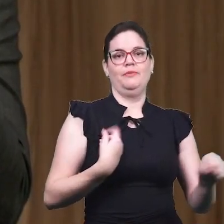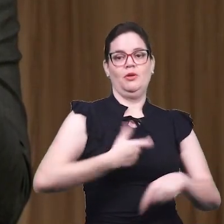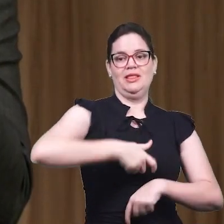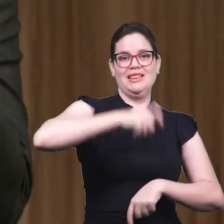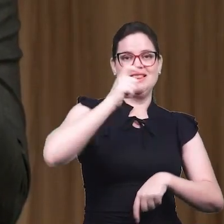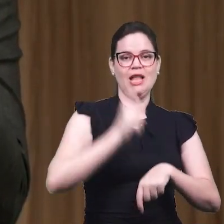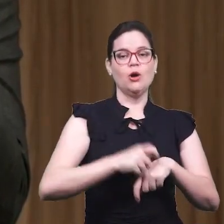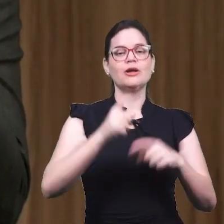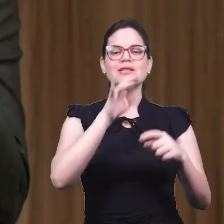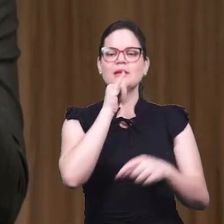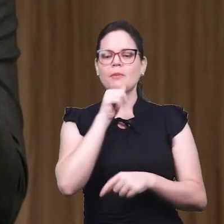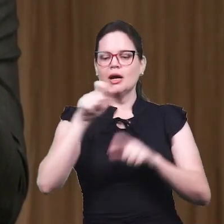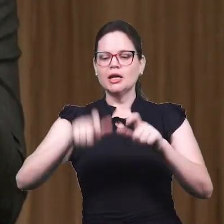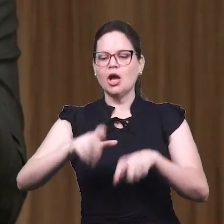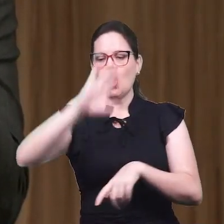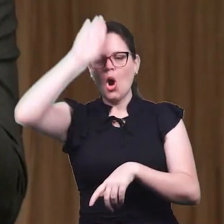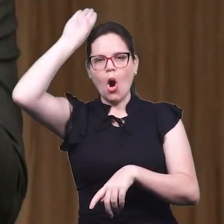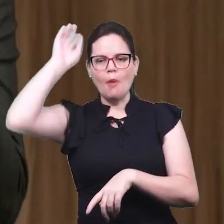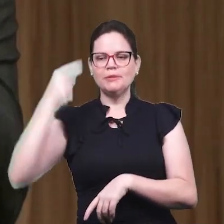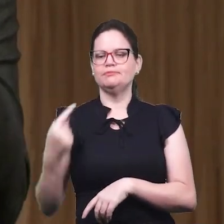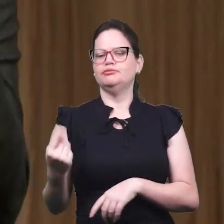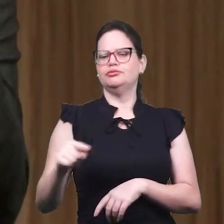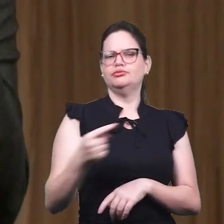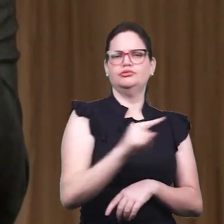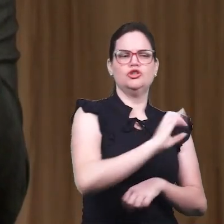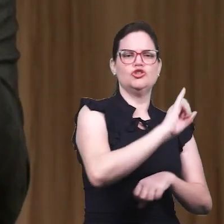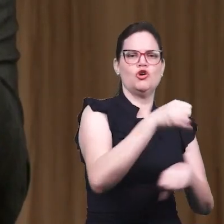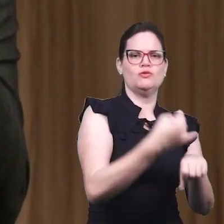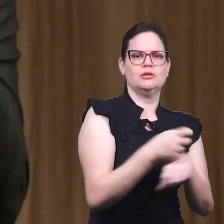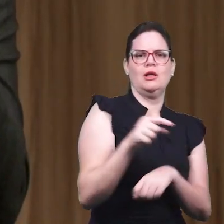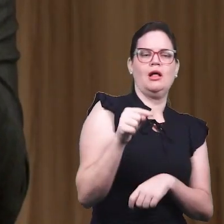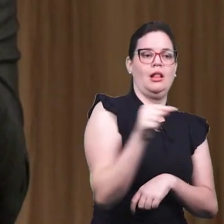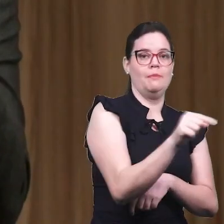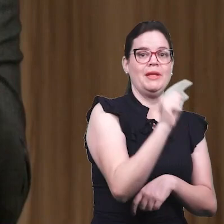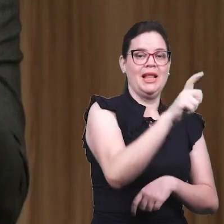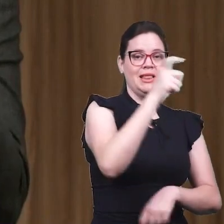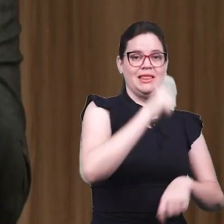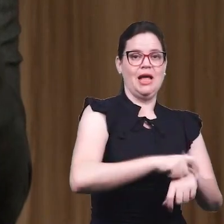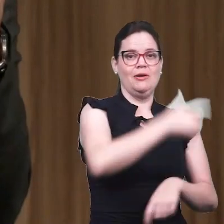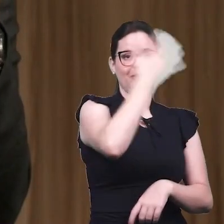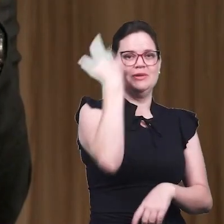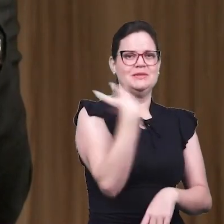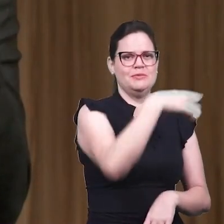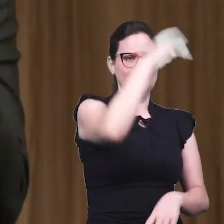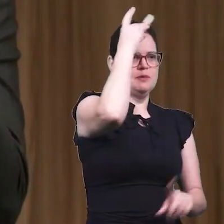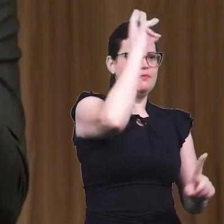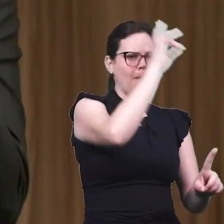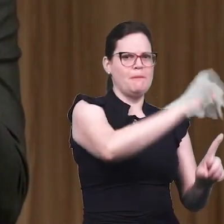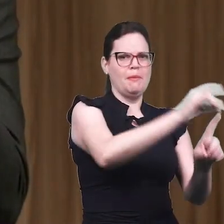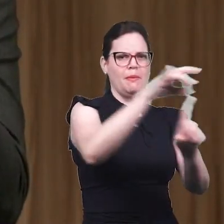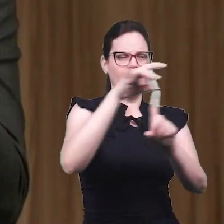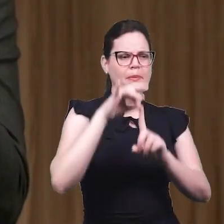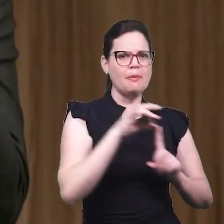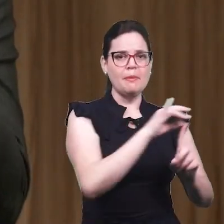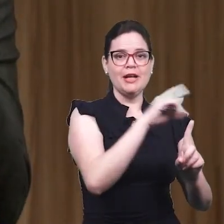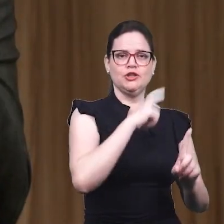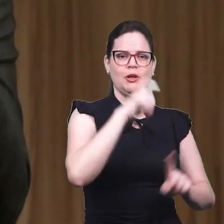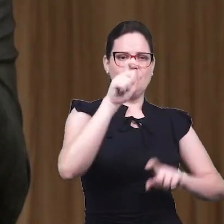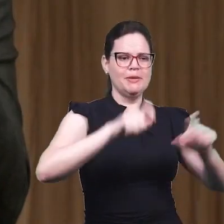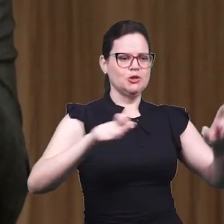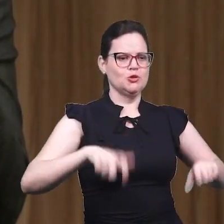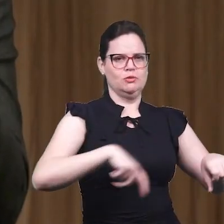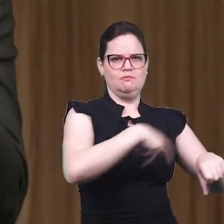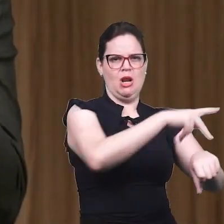Santo desceu sobre aquele grupo, em torno de 120, muitos viajantes estavam ali de